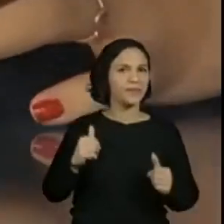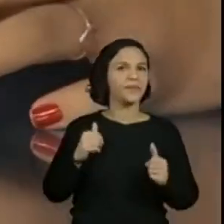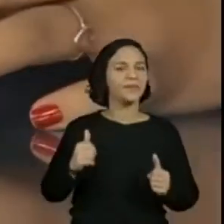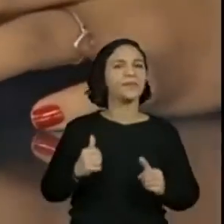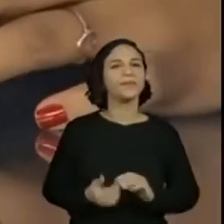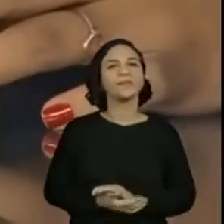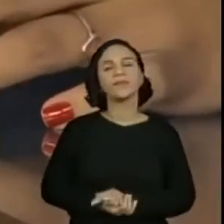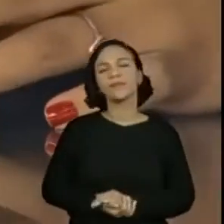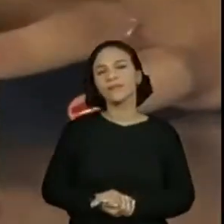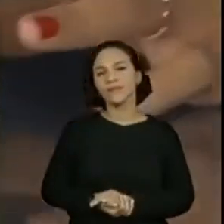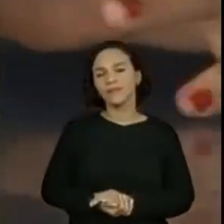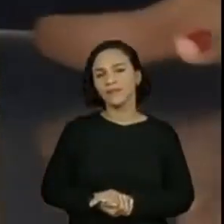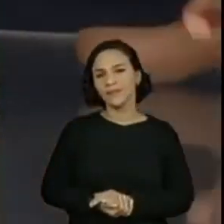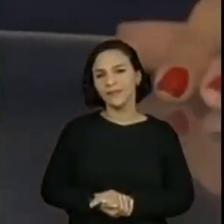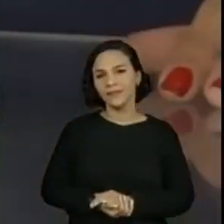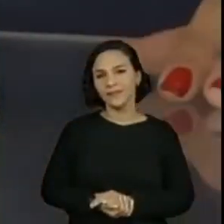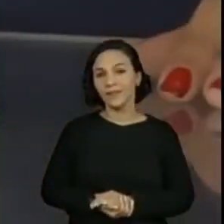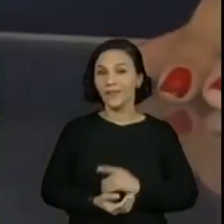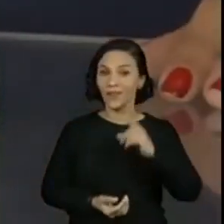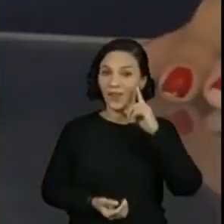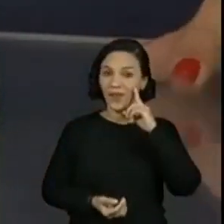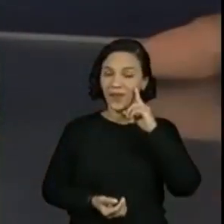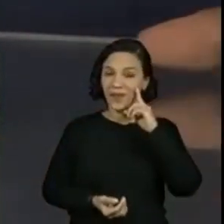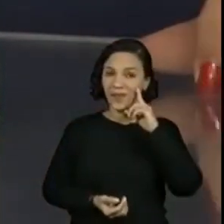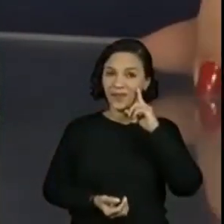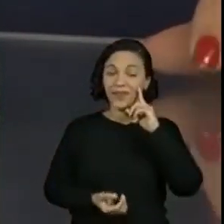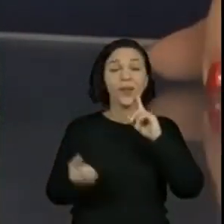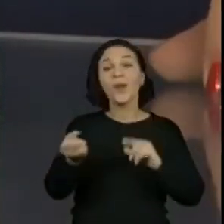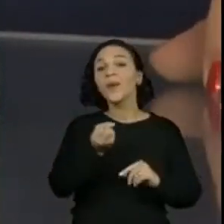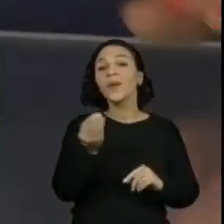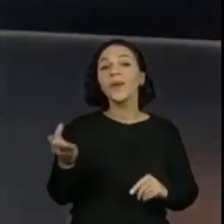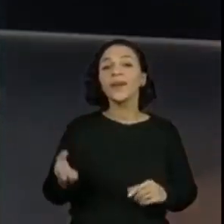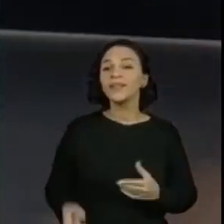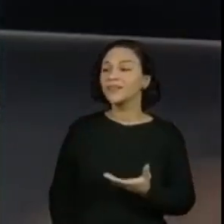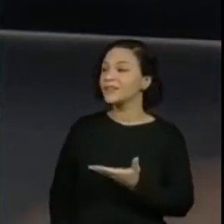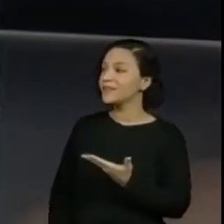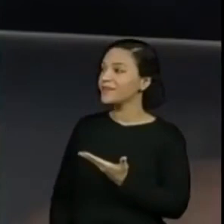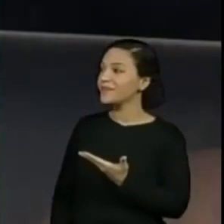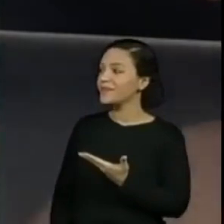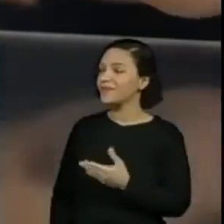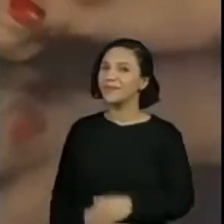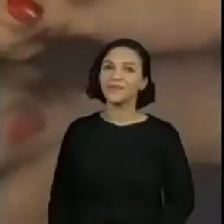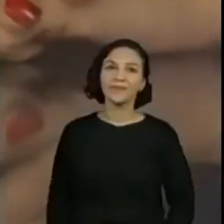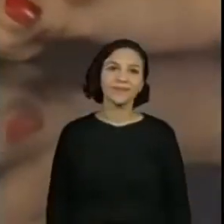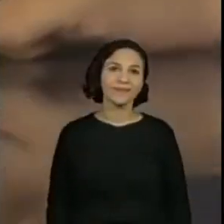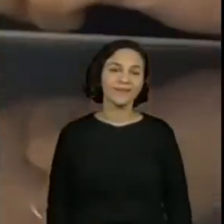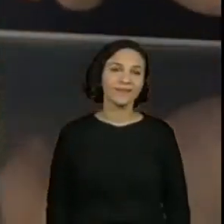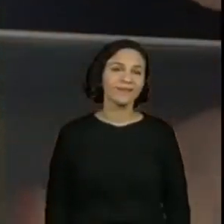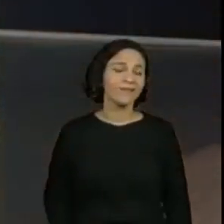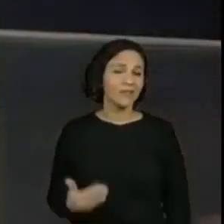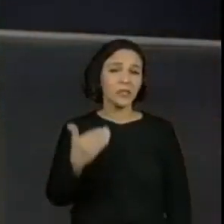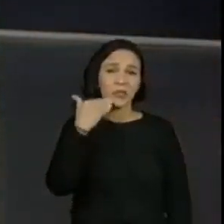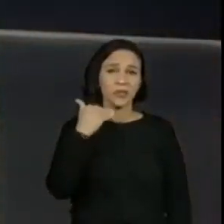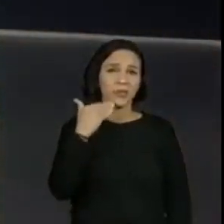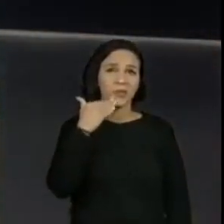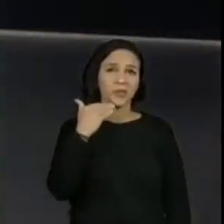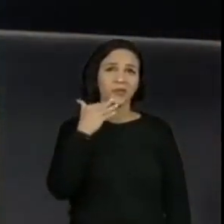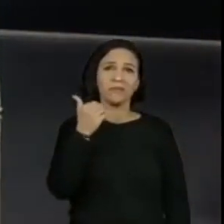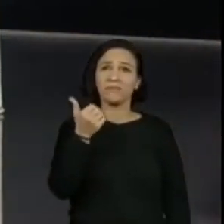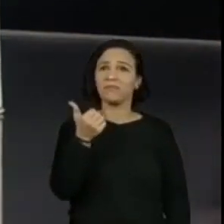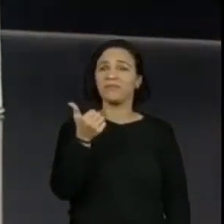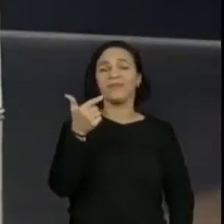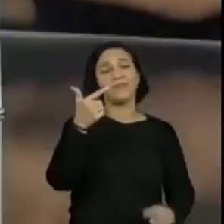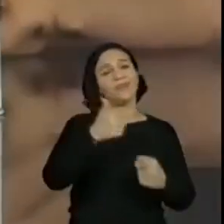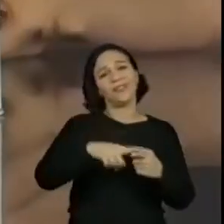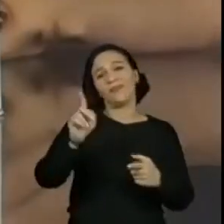Isso. Olha só quantos bloquinhos eu usei. Tudo bem que tá meio tortinho, lembrando sim. As professoras,